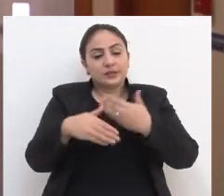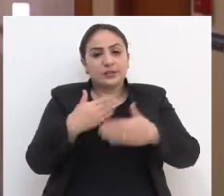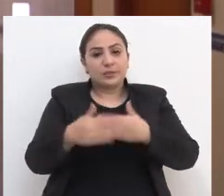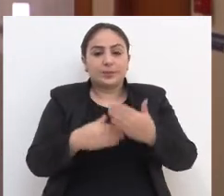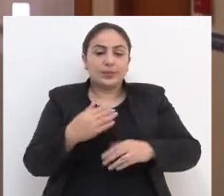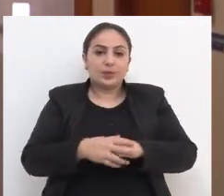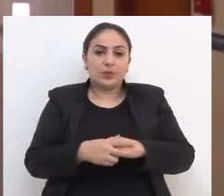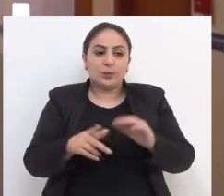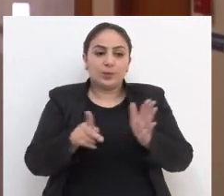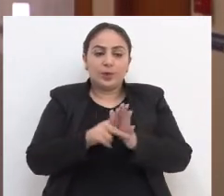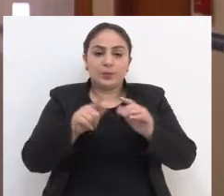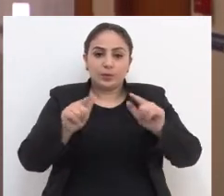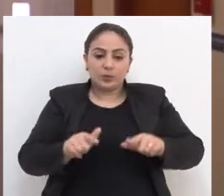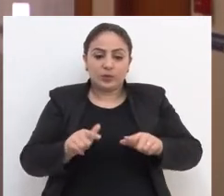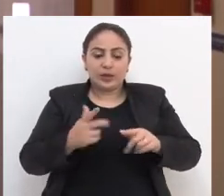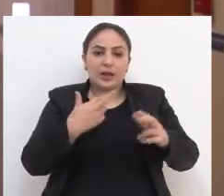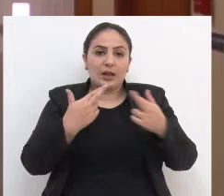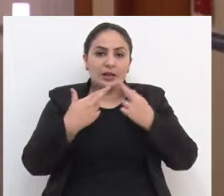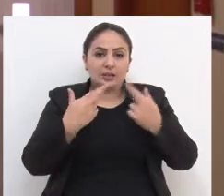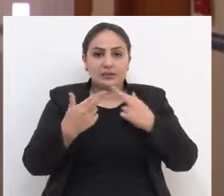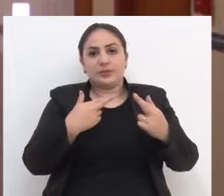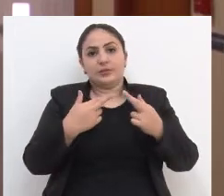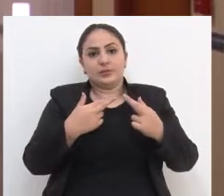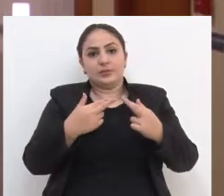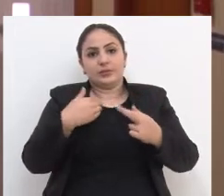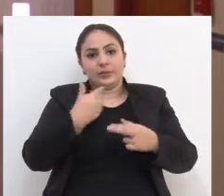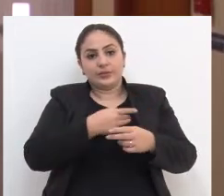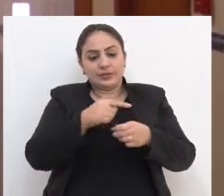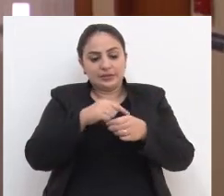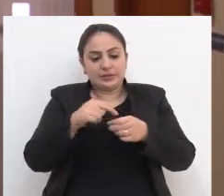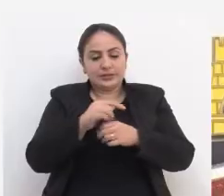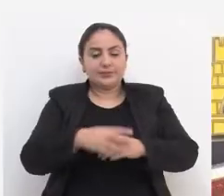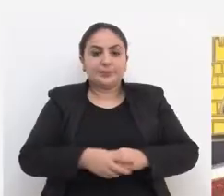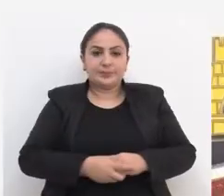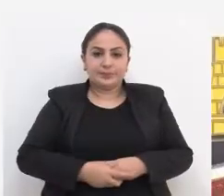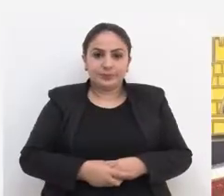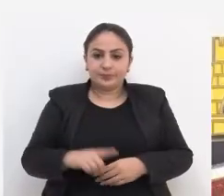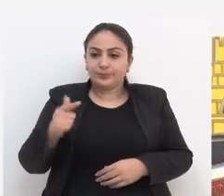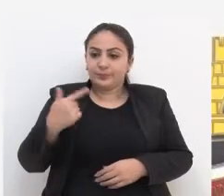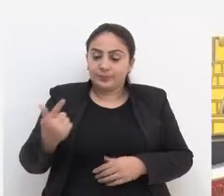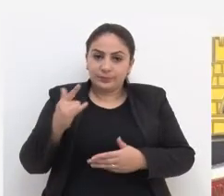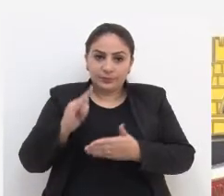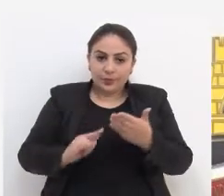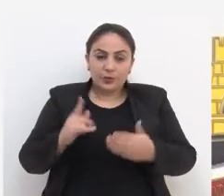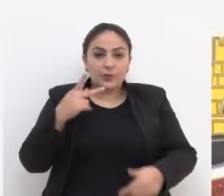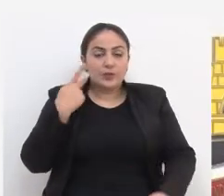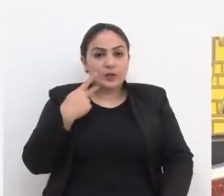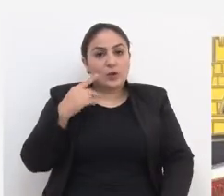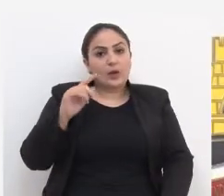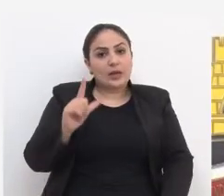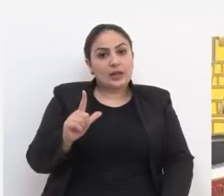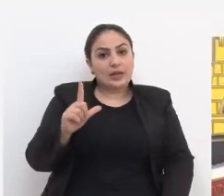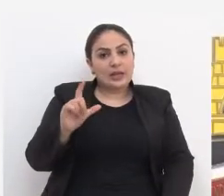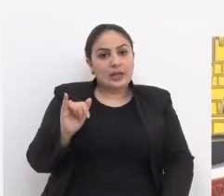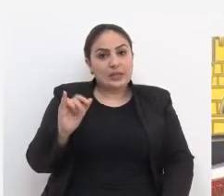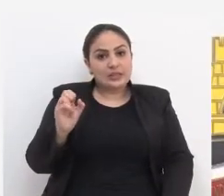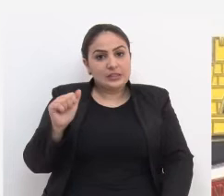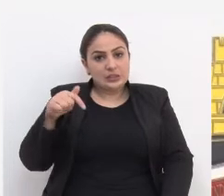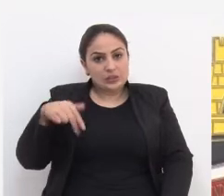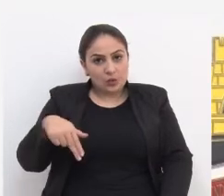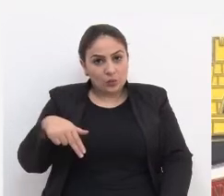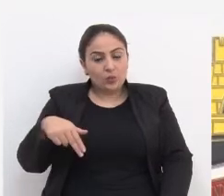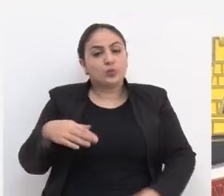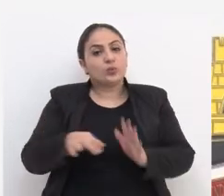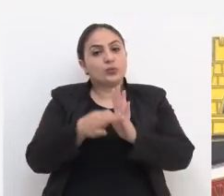também daquele local com relação ao trânsito da nossa cidade. No outro documento, Gleison Consalter sugere